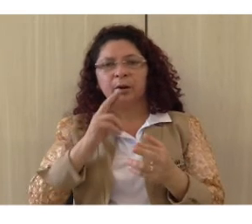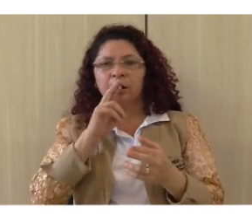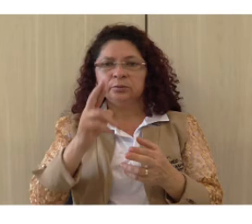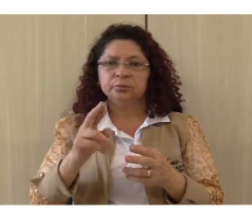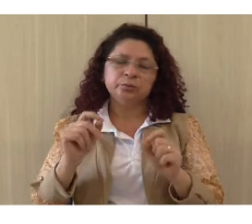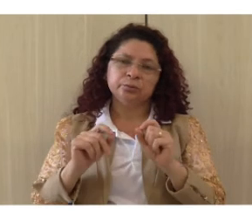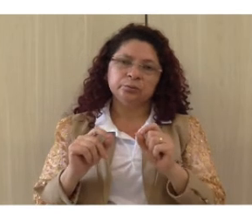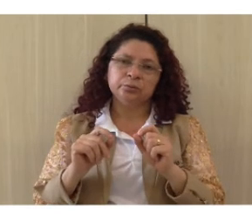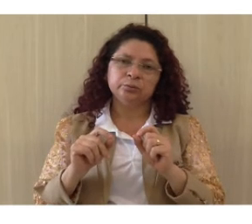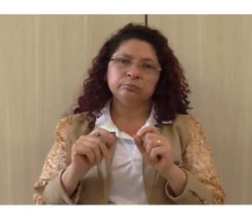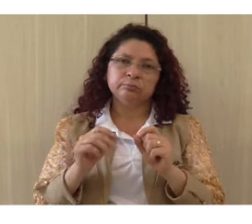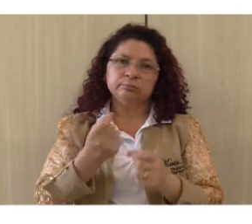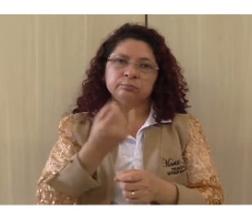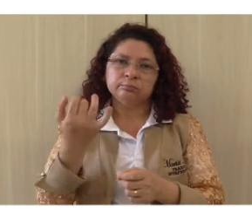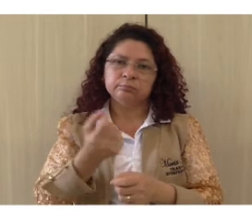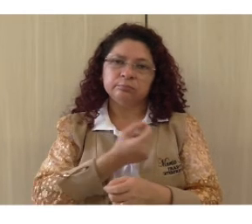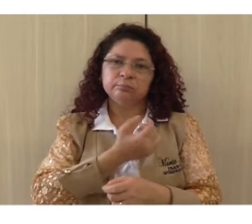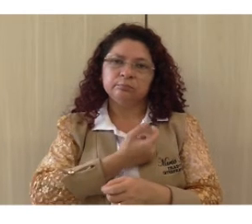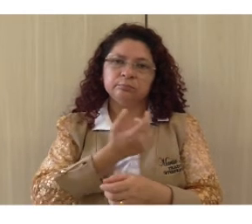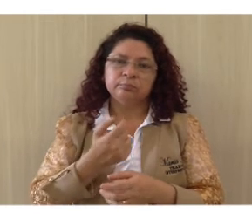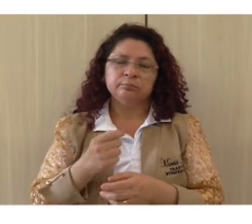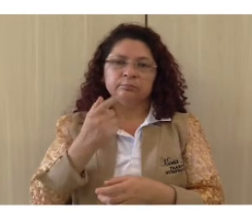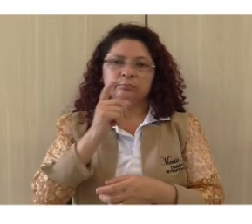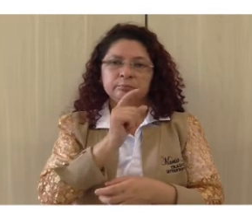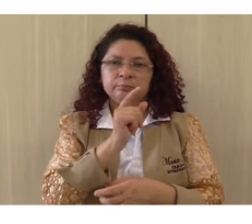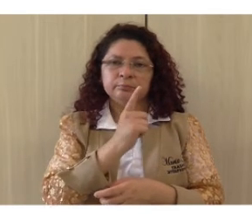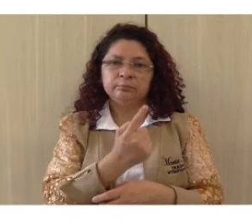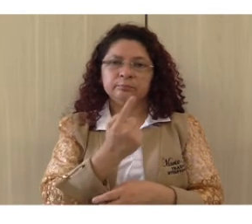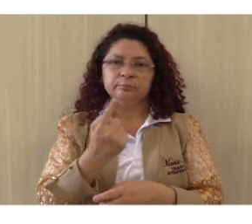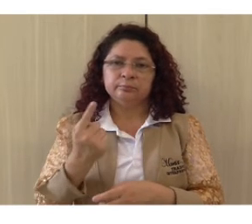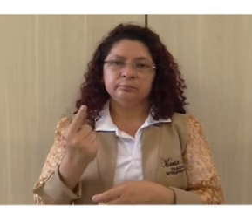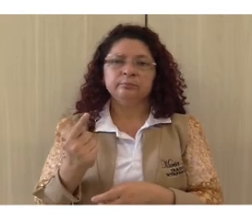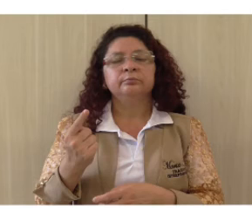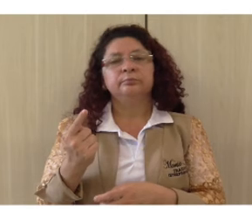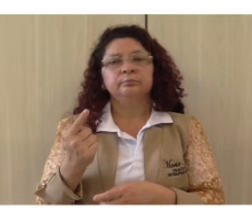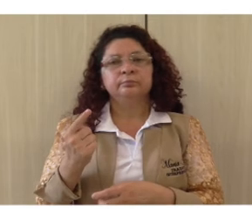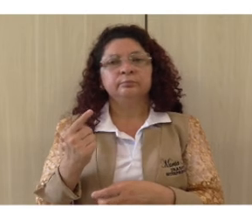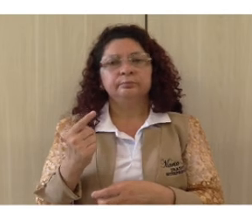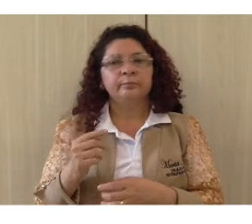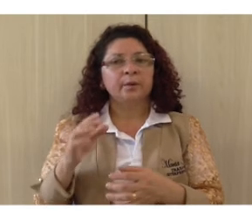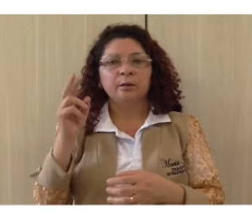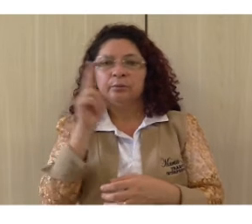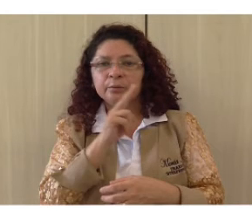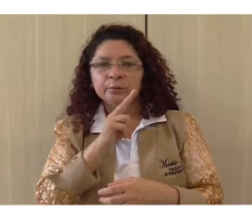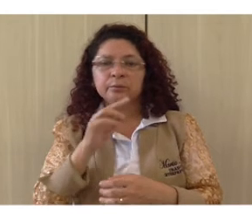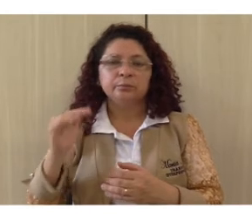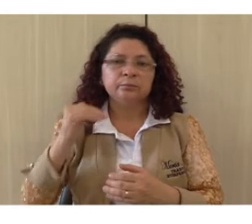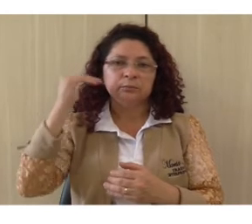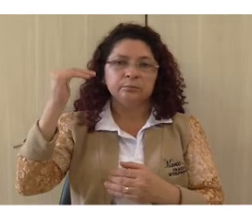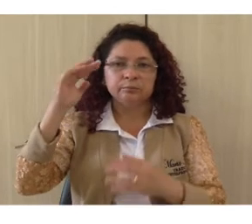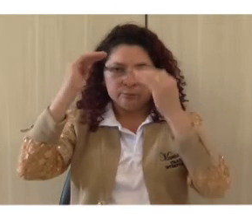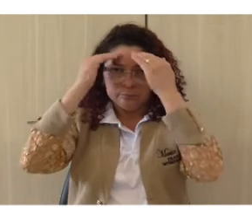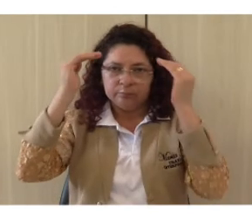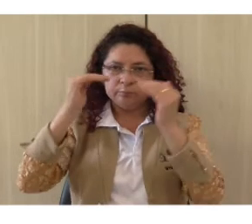com casas decimais, será adotado em cada etapa do cálculo o número inteiro, imediatamente superior,